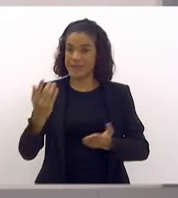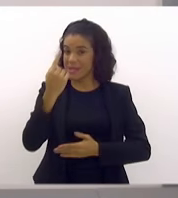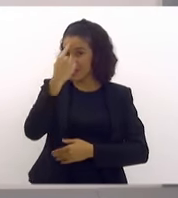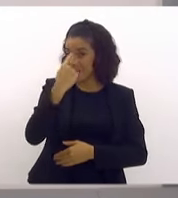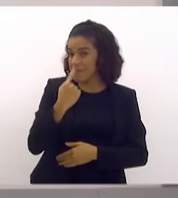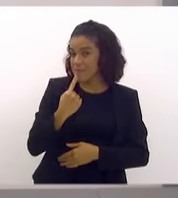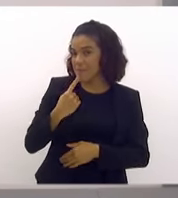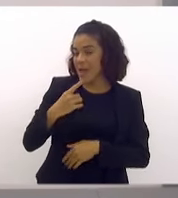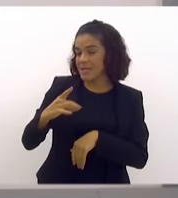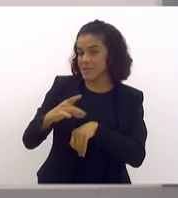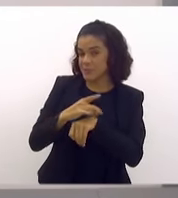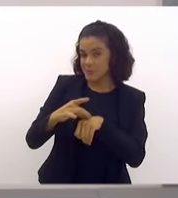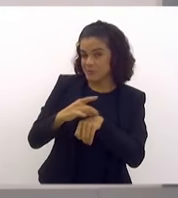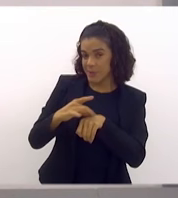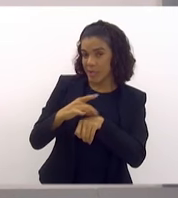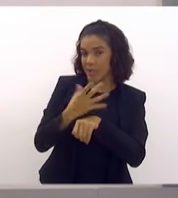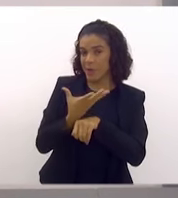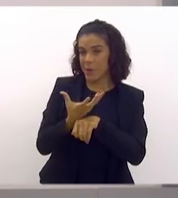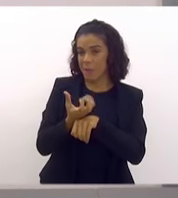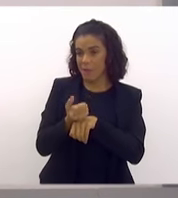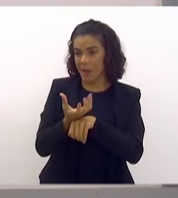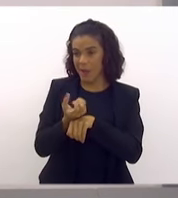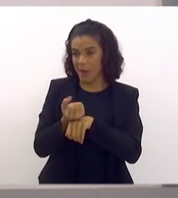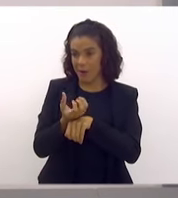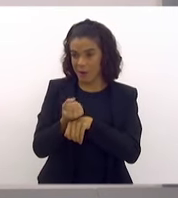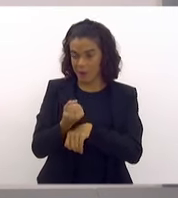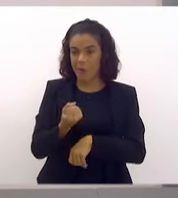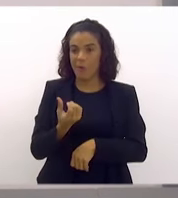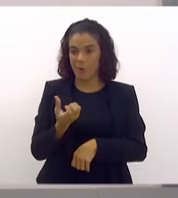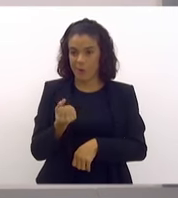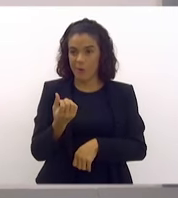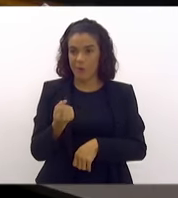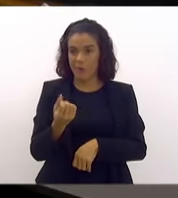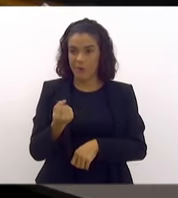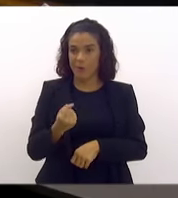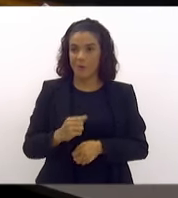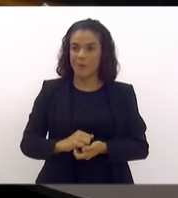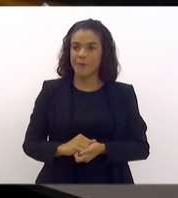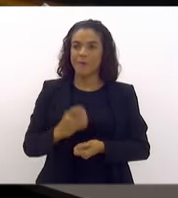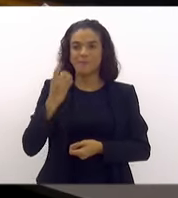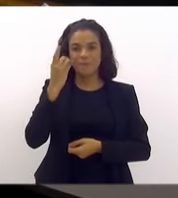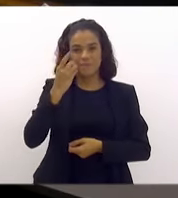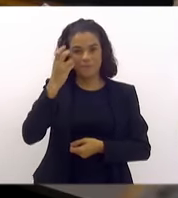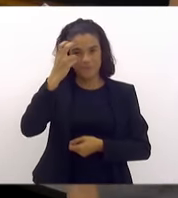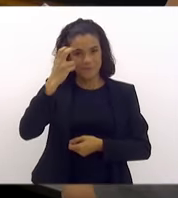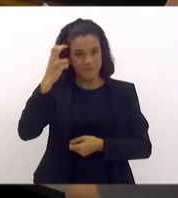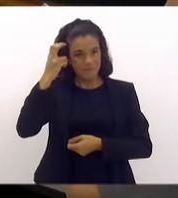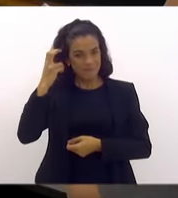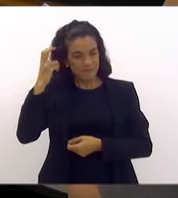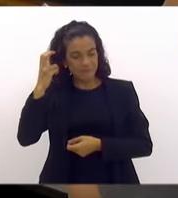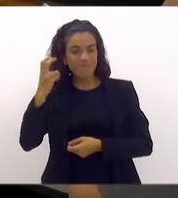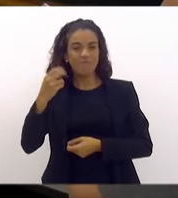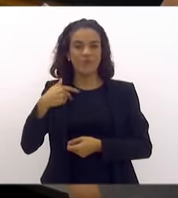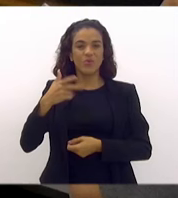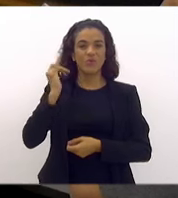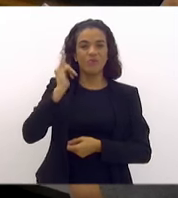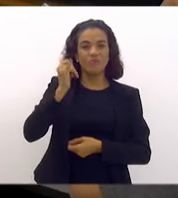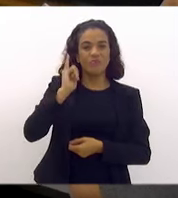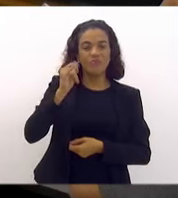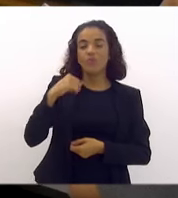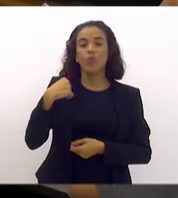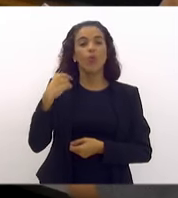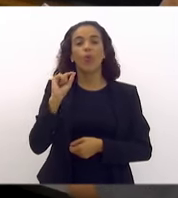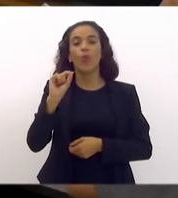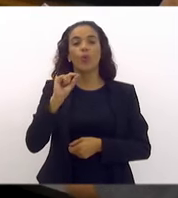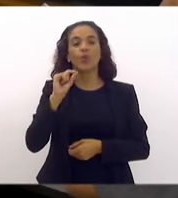branco eh deputada Verônica Lima estou que relatando um pouco do que pude observar